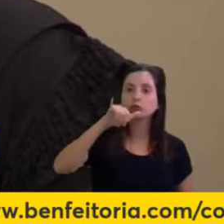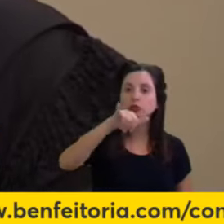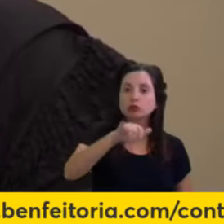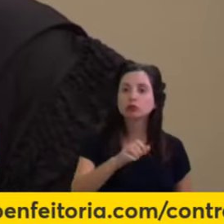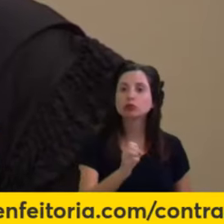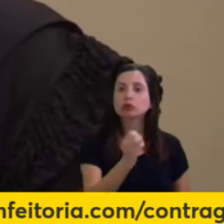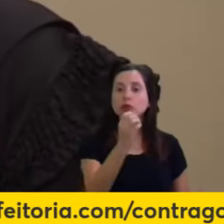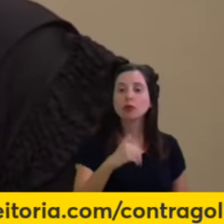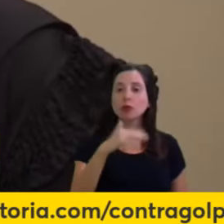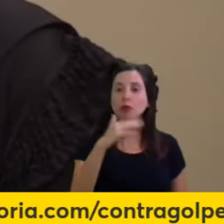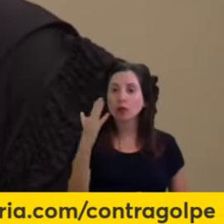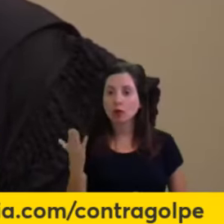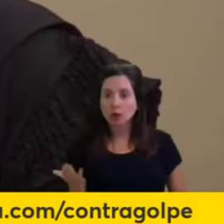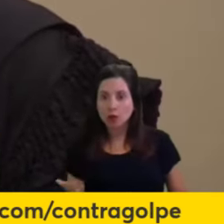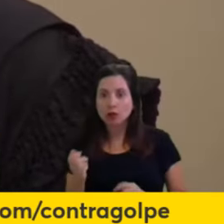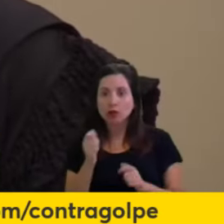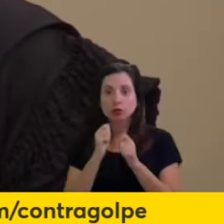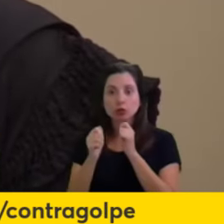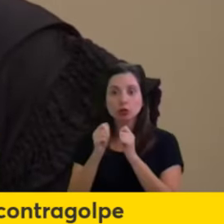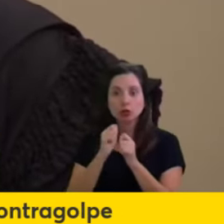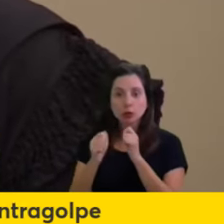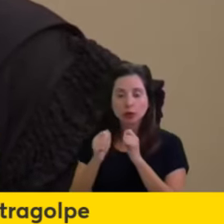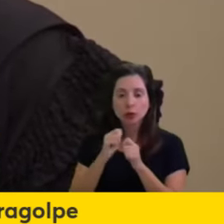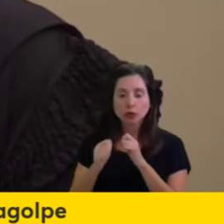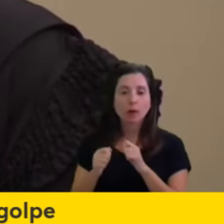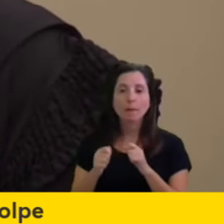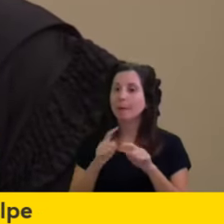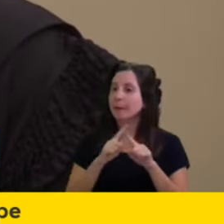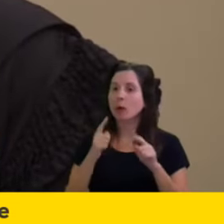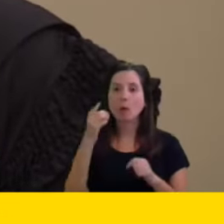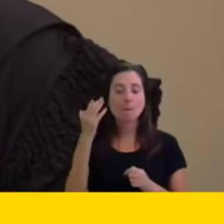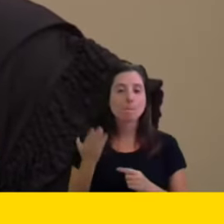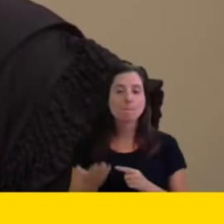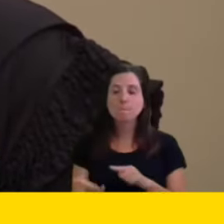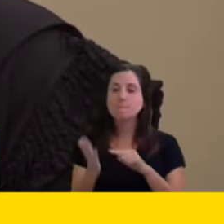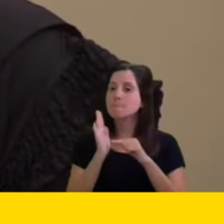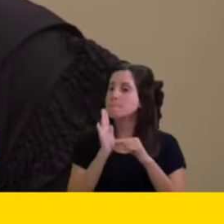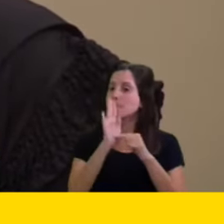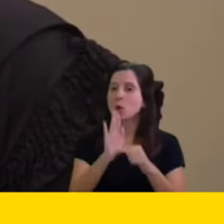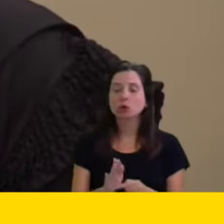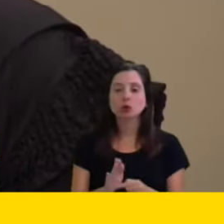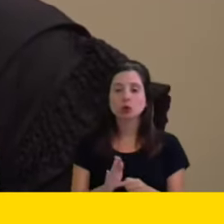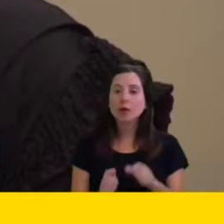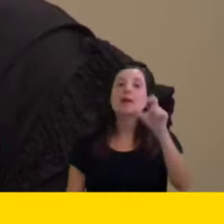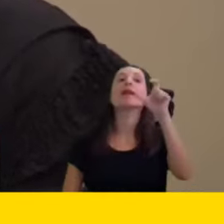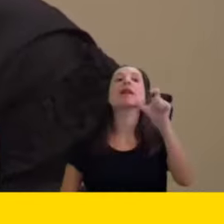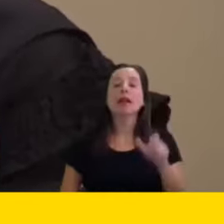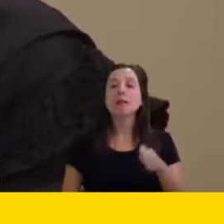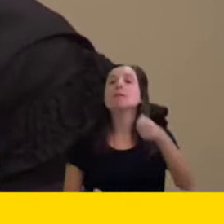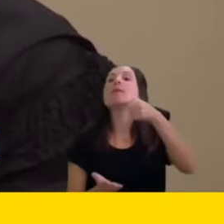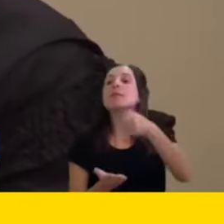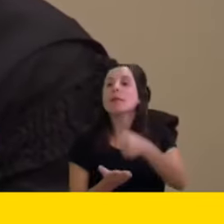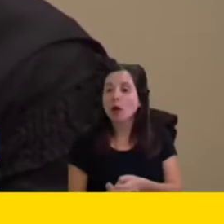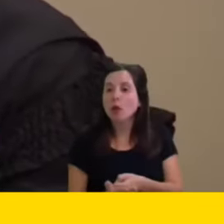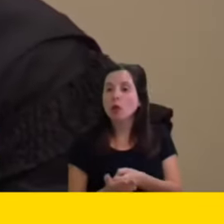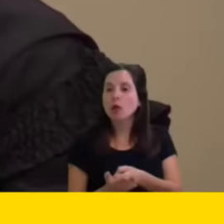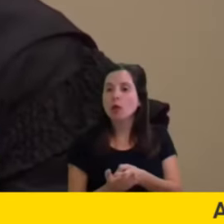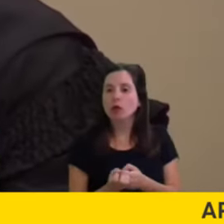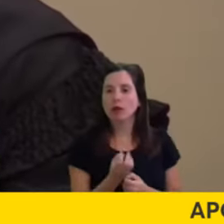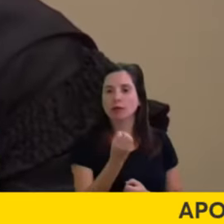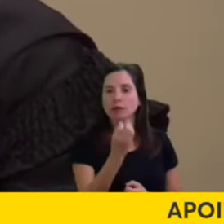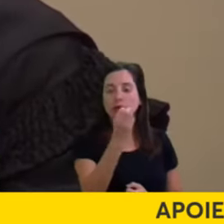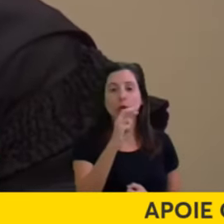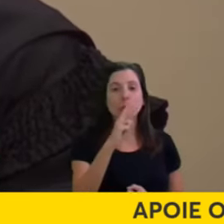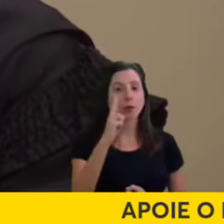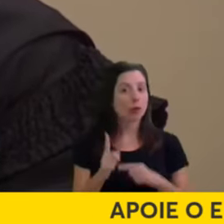notícia de Jornal sem qualquer demonstração de pagamento ou de quem ou de quem custeou a referida viagem nem mesmo o objetivo da